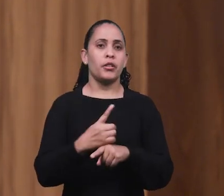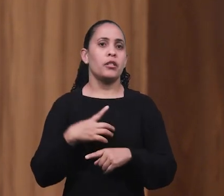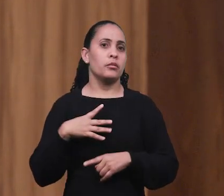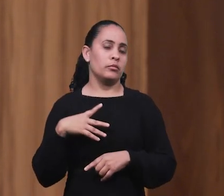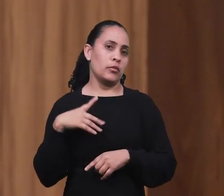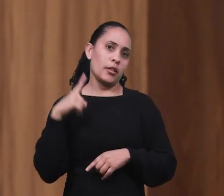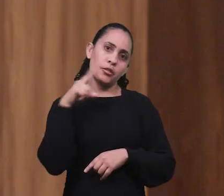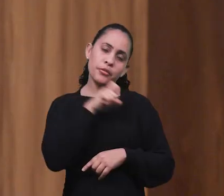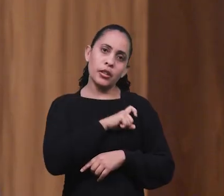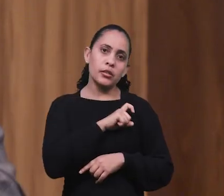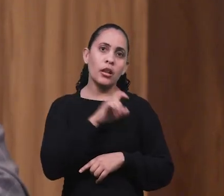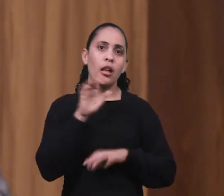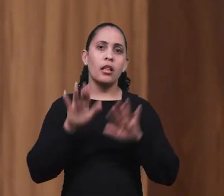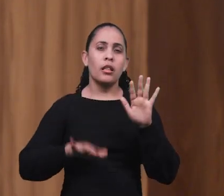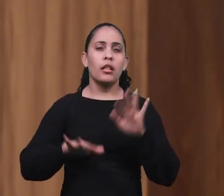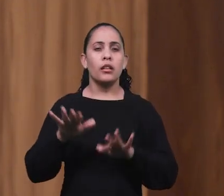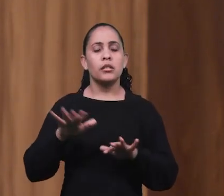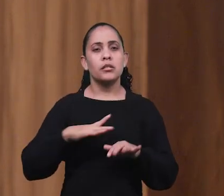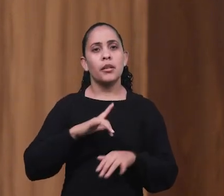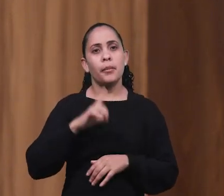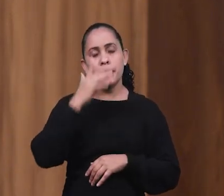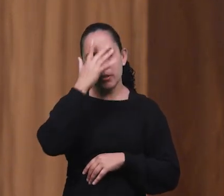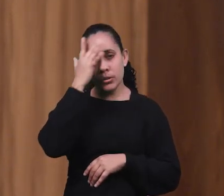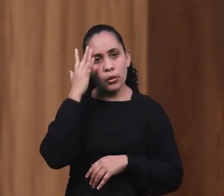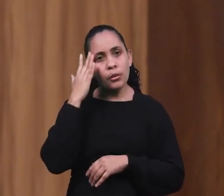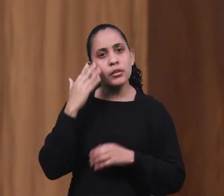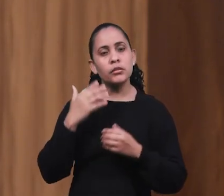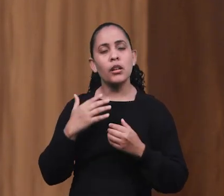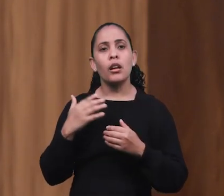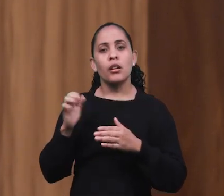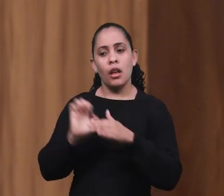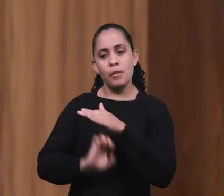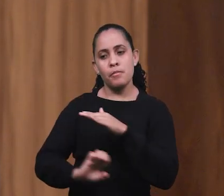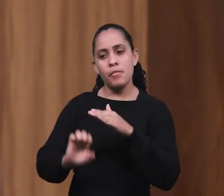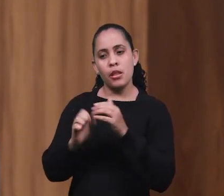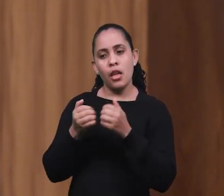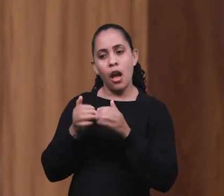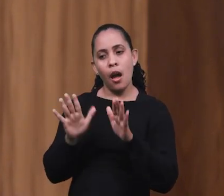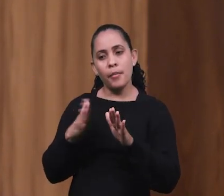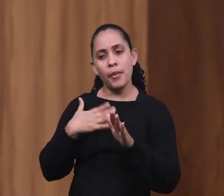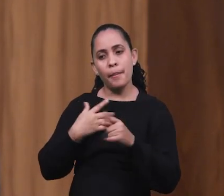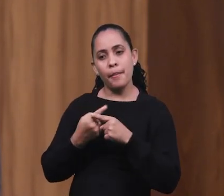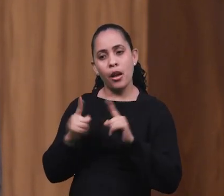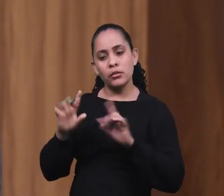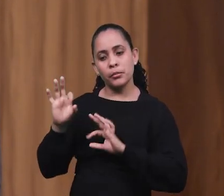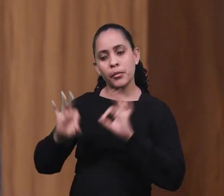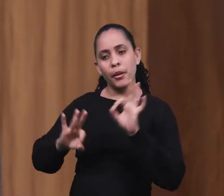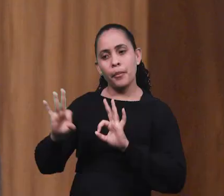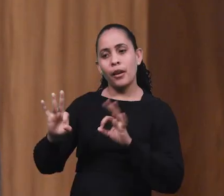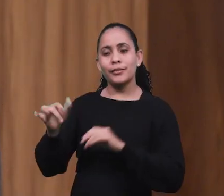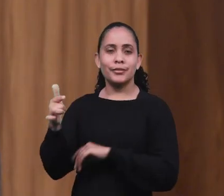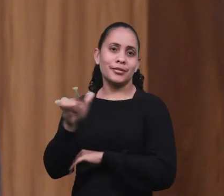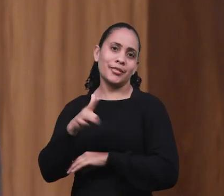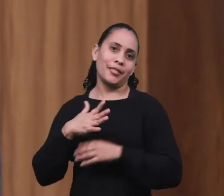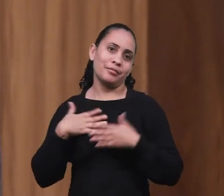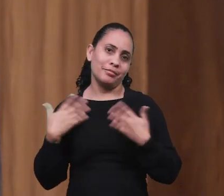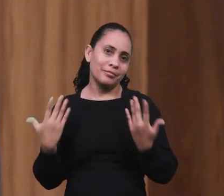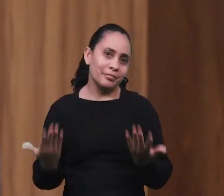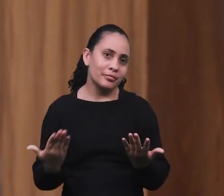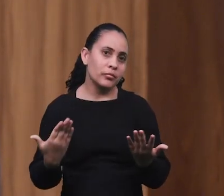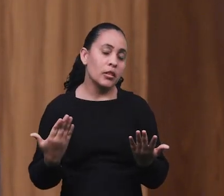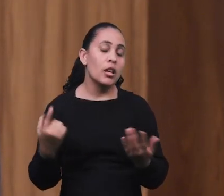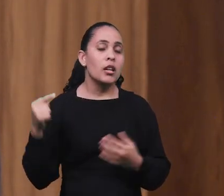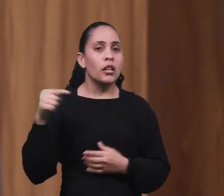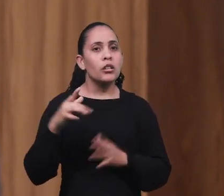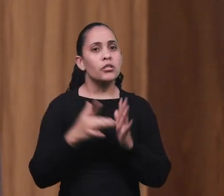grande. E tem pessoas que abrem as suas empresas sem ter um preparo adequado para isso. E